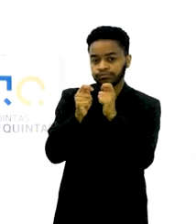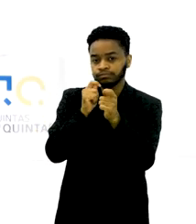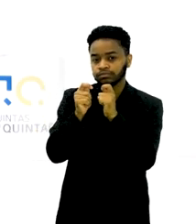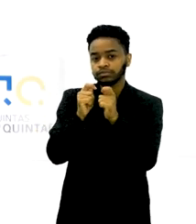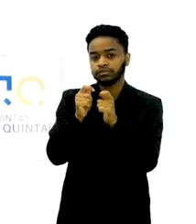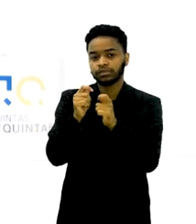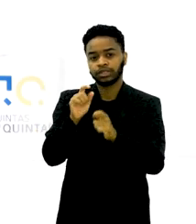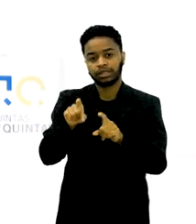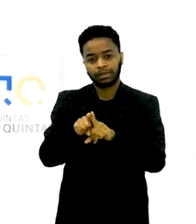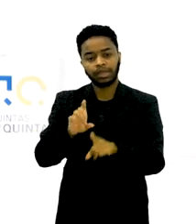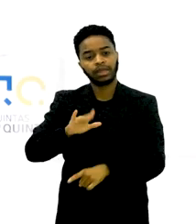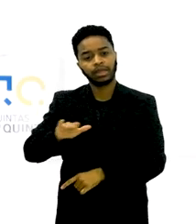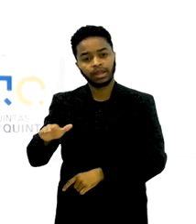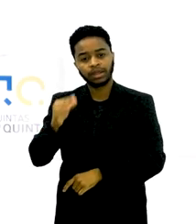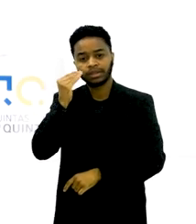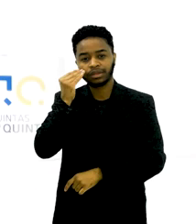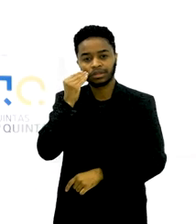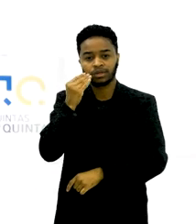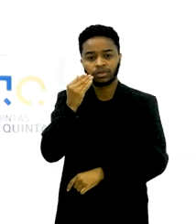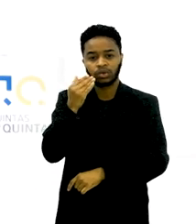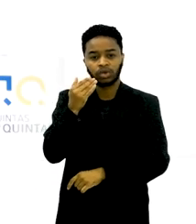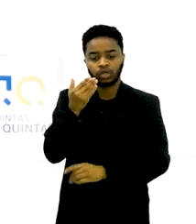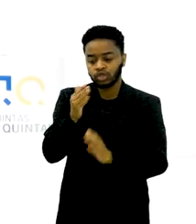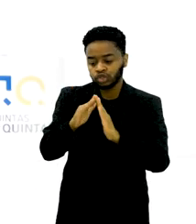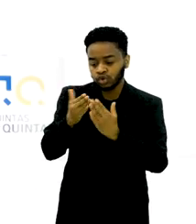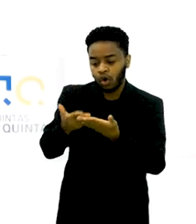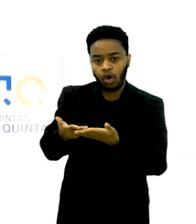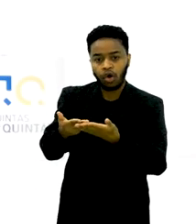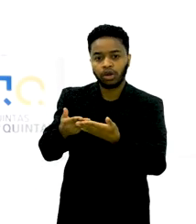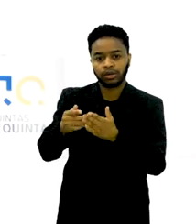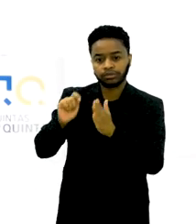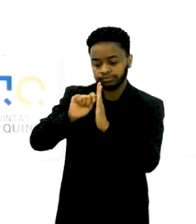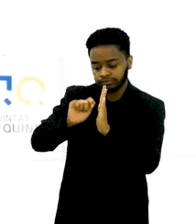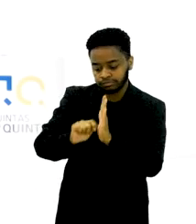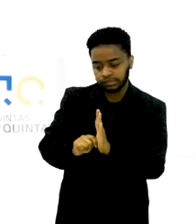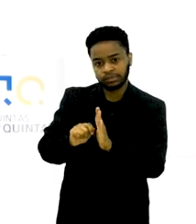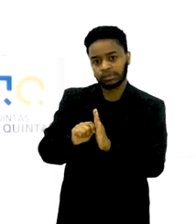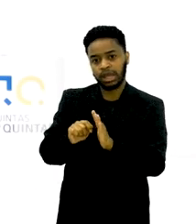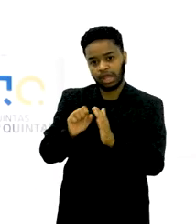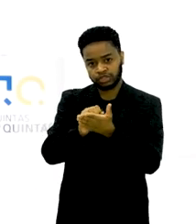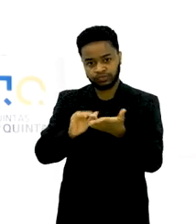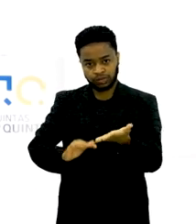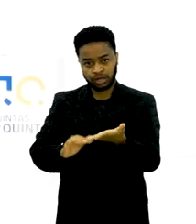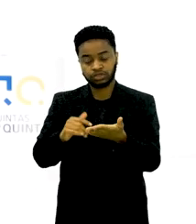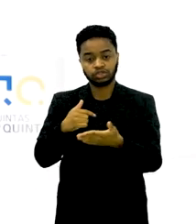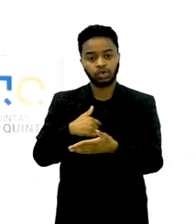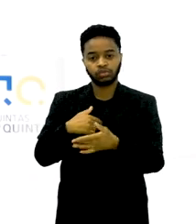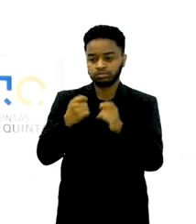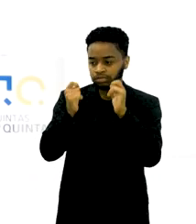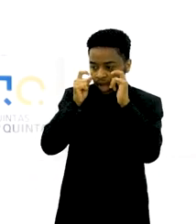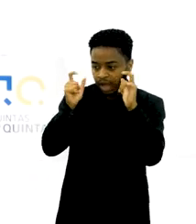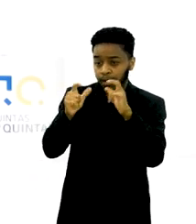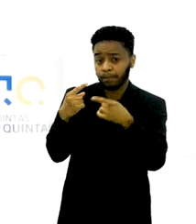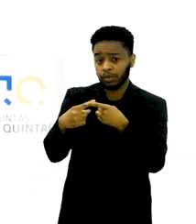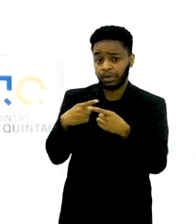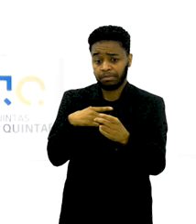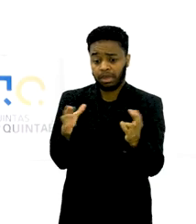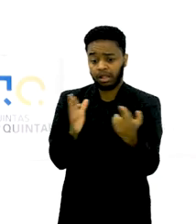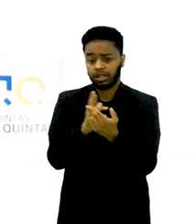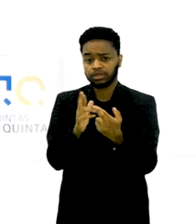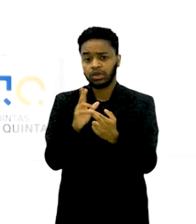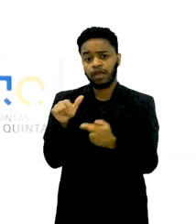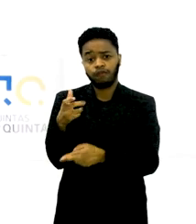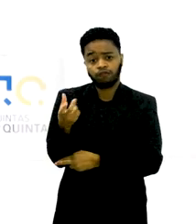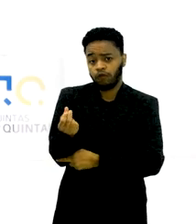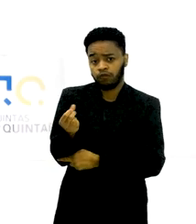entrevistar criança que vinha fazer trabalho de escola e aí eu comecei a despertar Porque até então a relação era meu avô